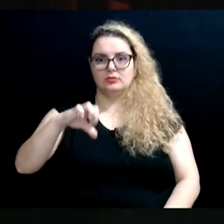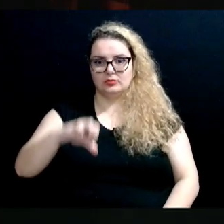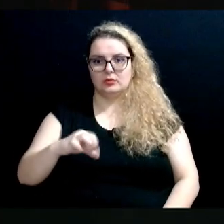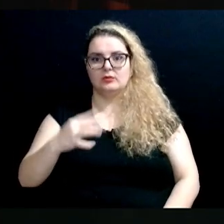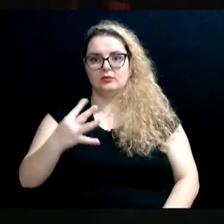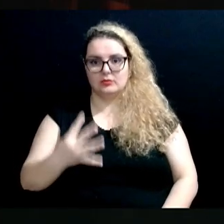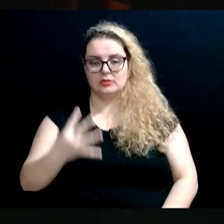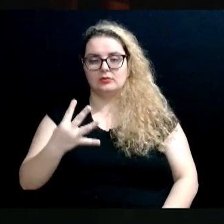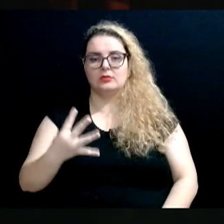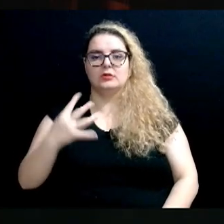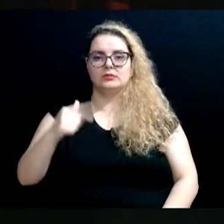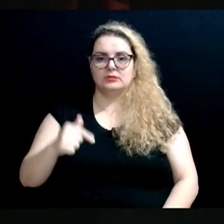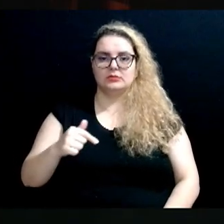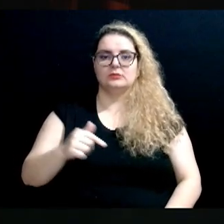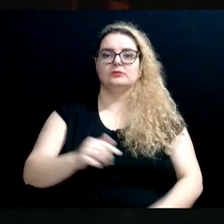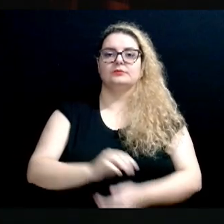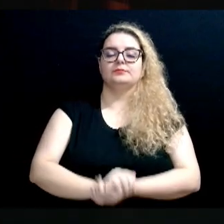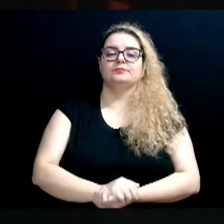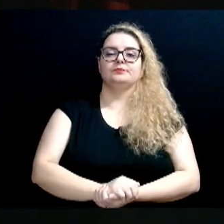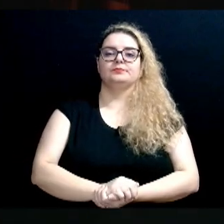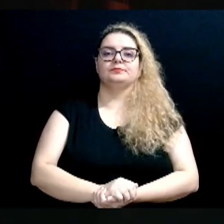974109447